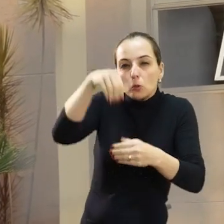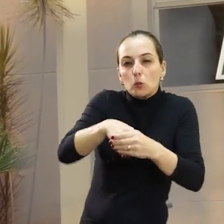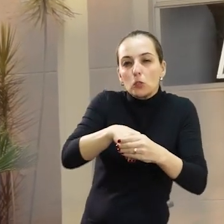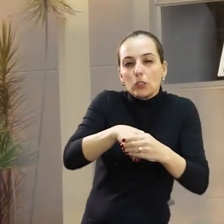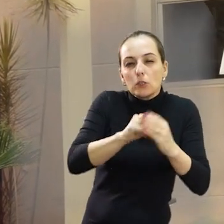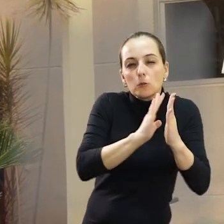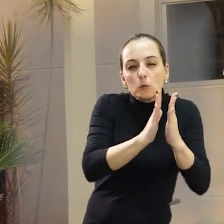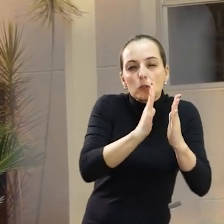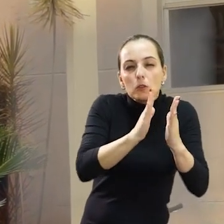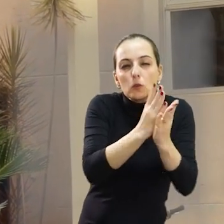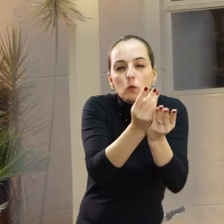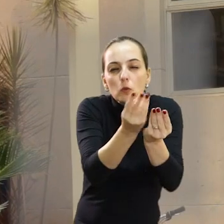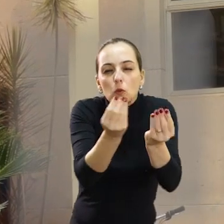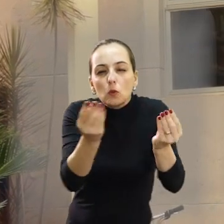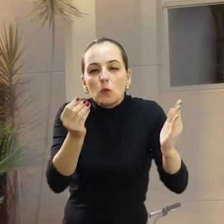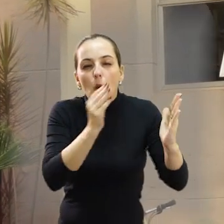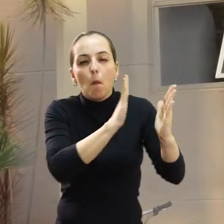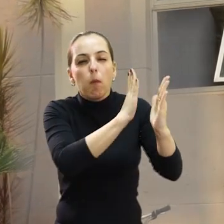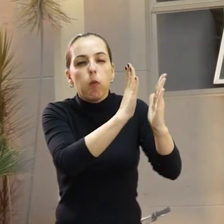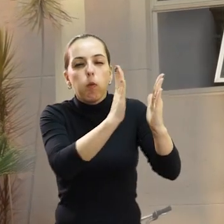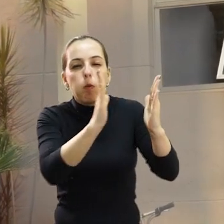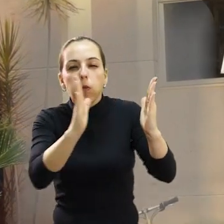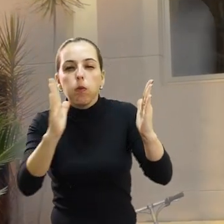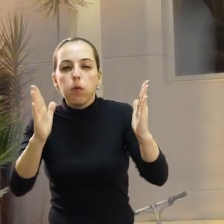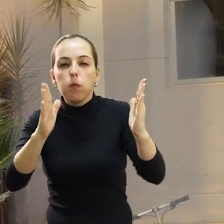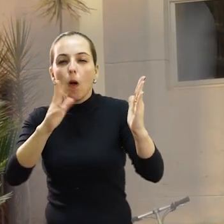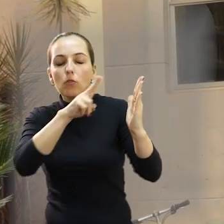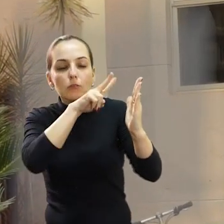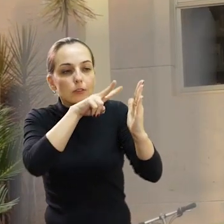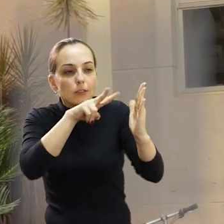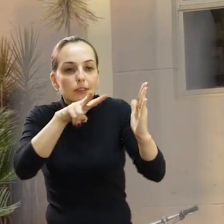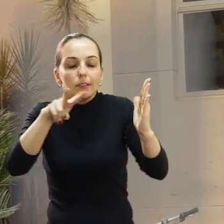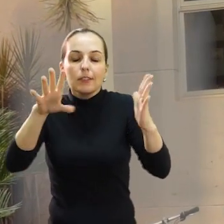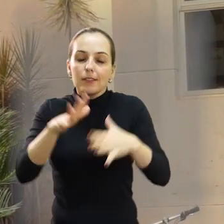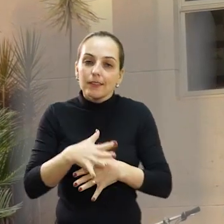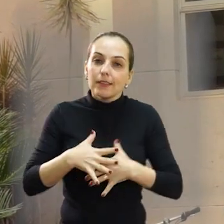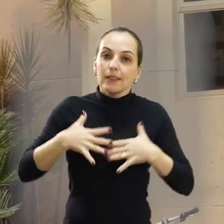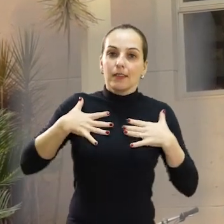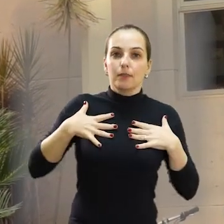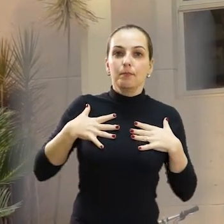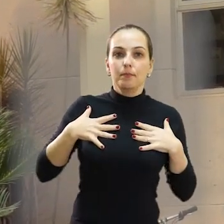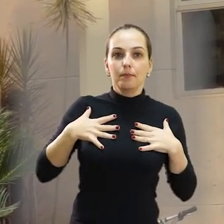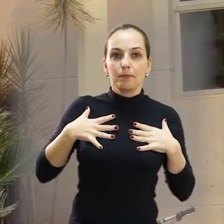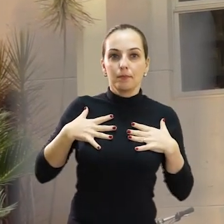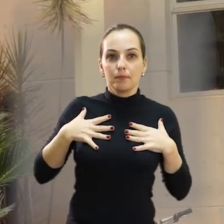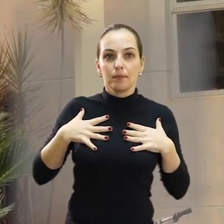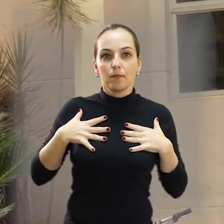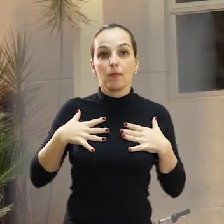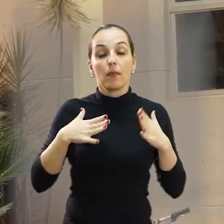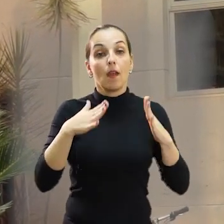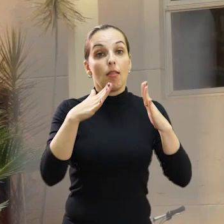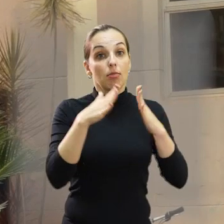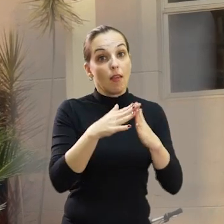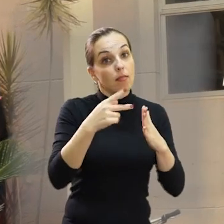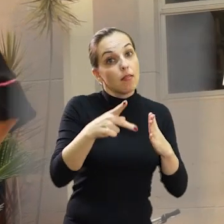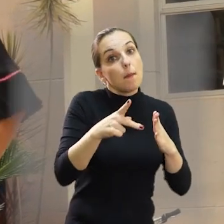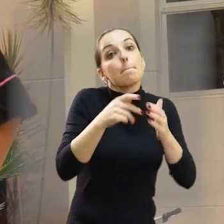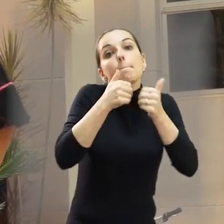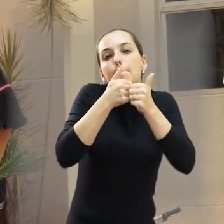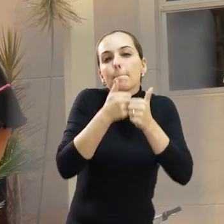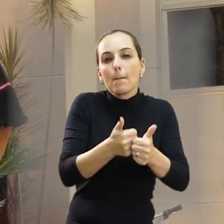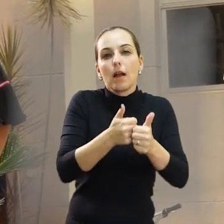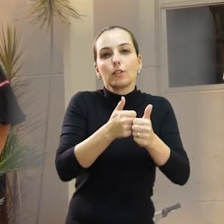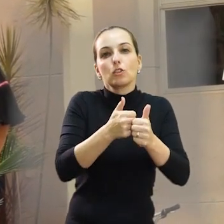e lá entre os livros era onde ela se sentia melhor. Perto da sua casa também tinha uma grande escola. Era uma